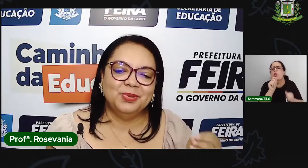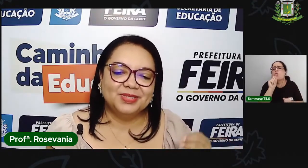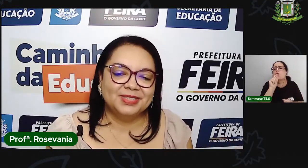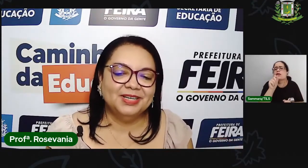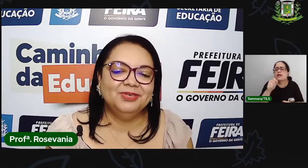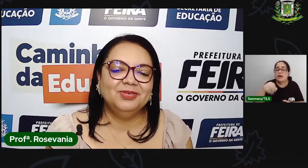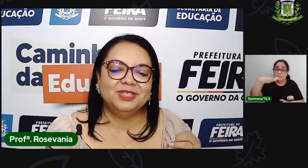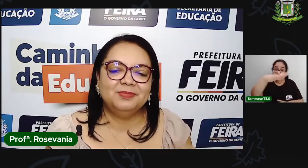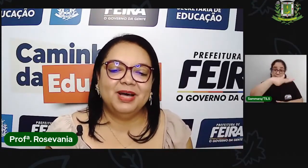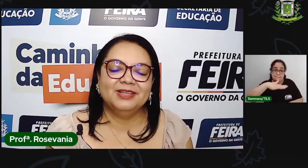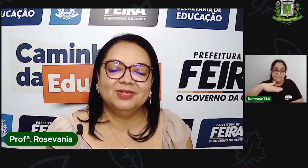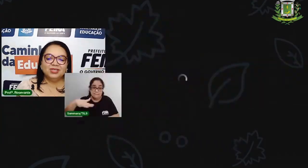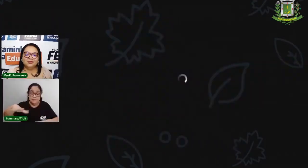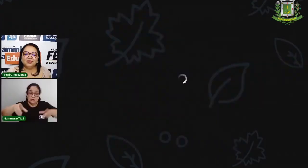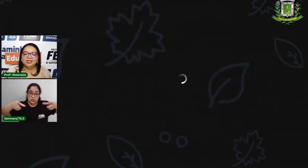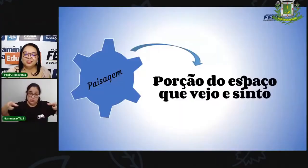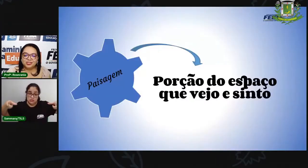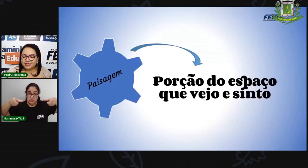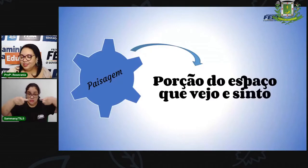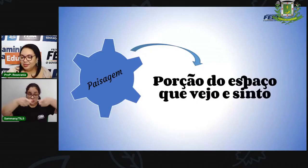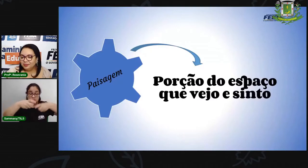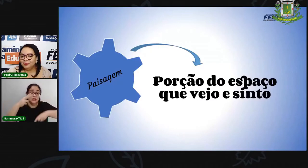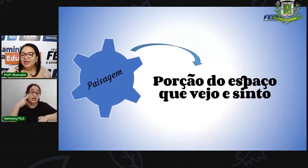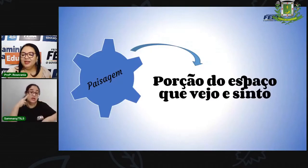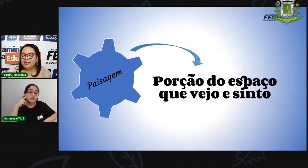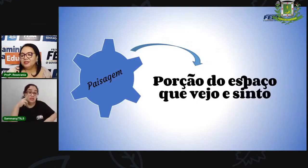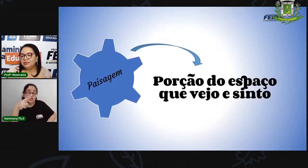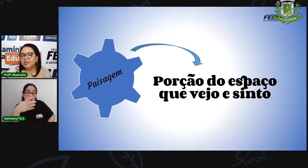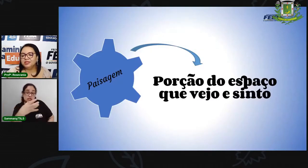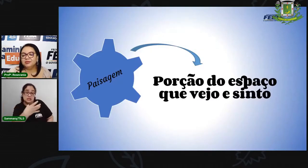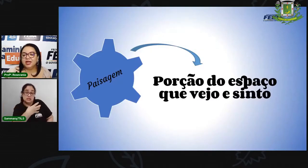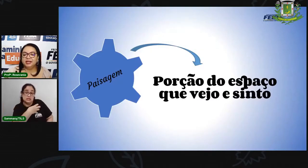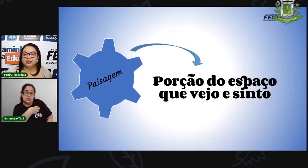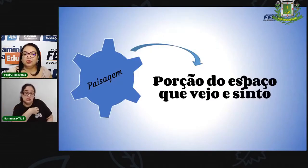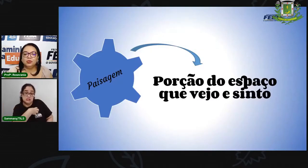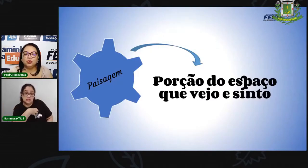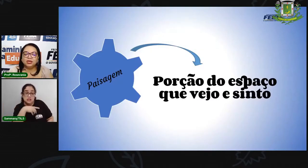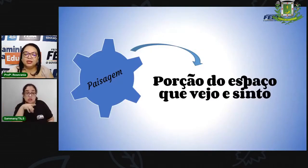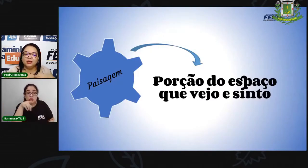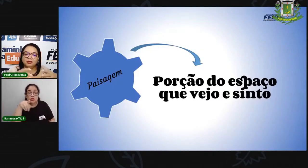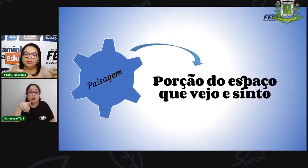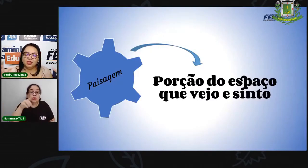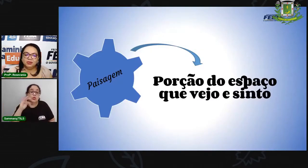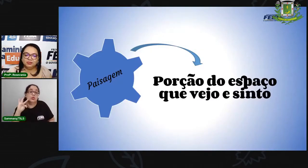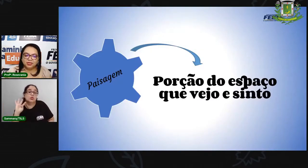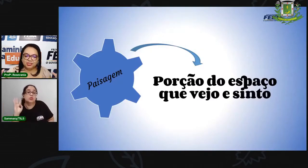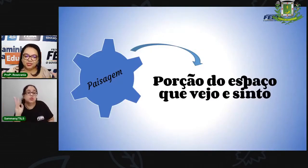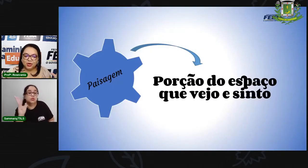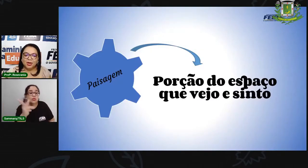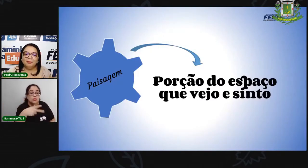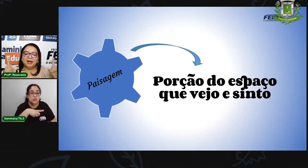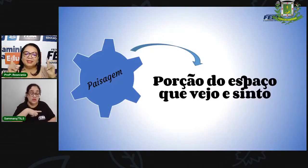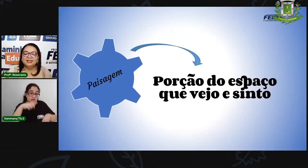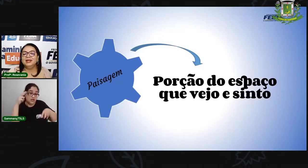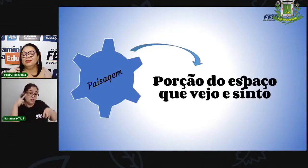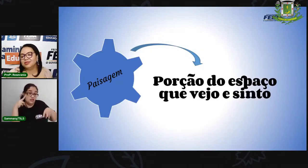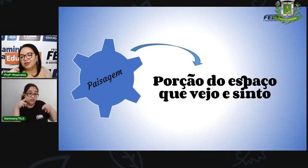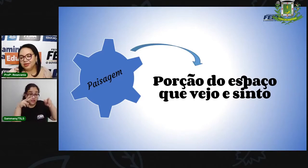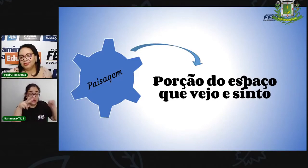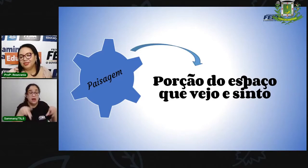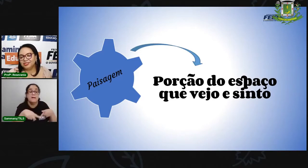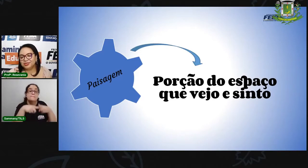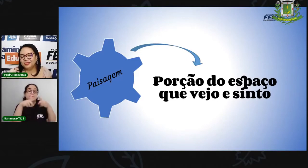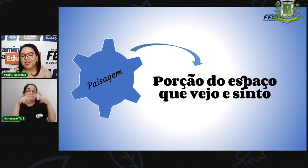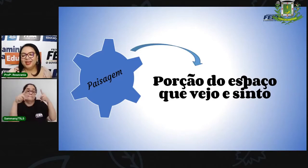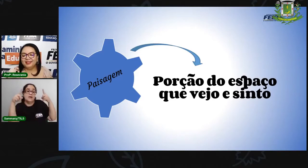paisagem? Poção do espaço que vejo e sinto. Isso mesmo, é tudo aquilo que eu vejo, mas não só